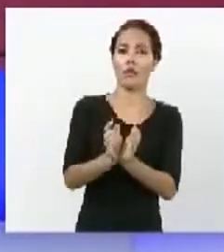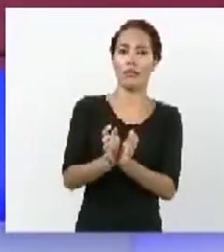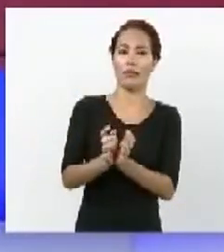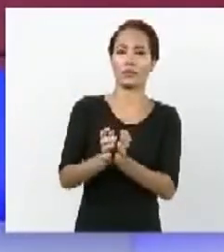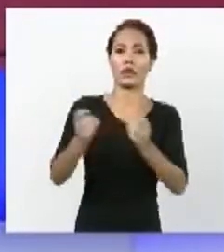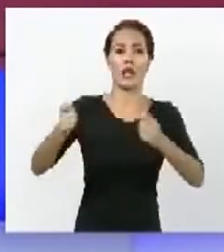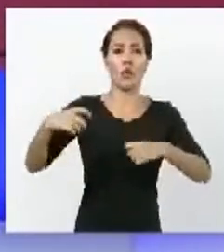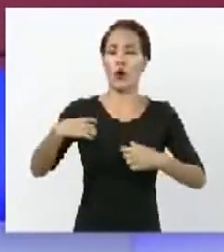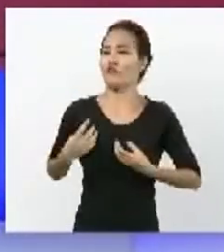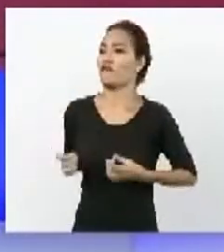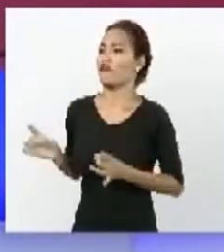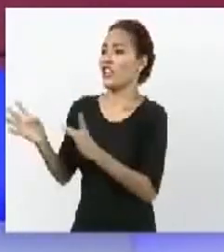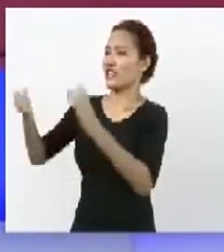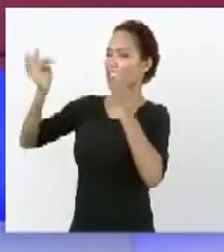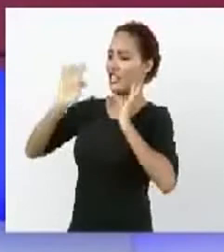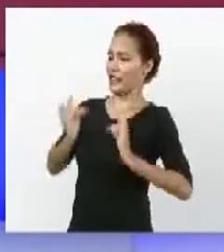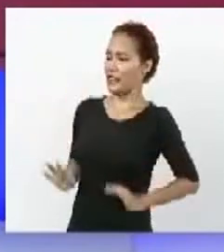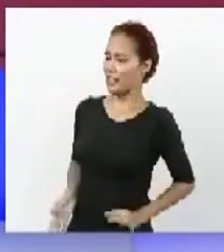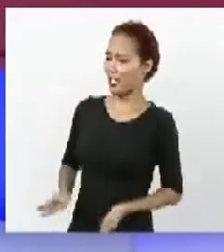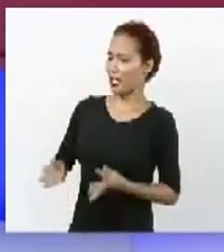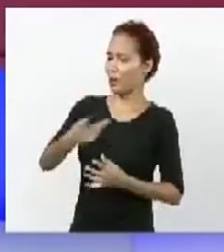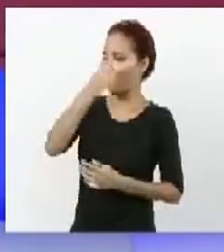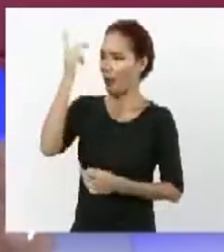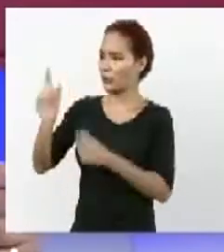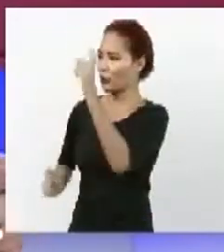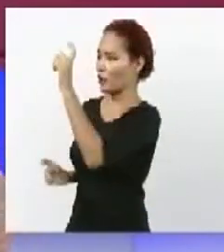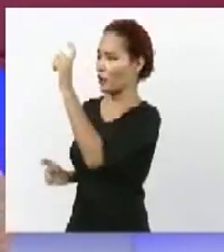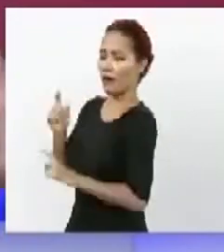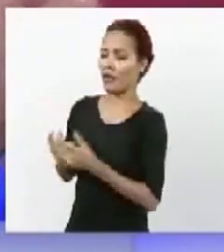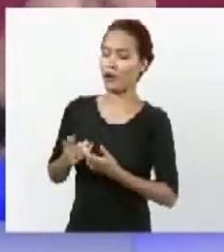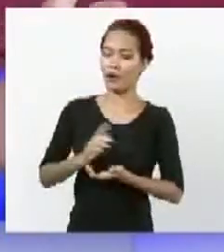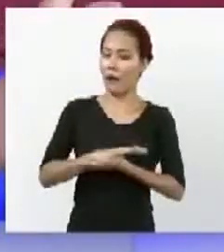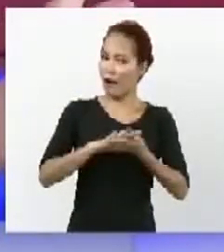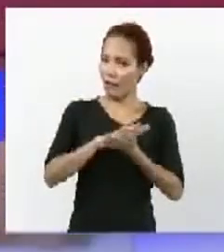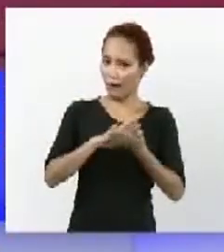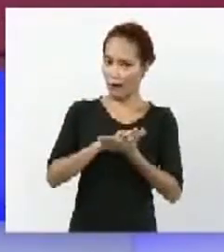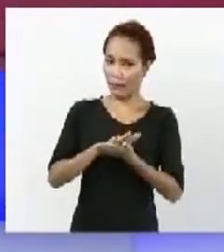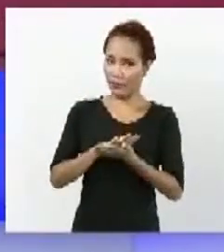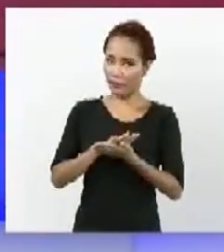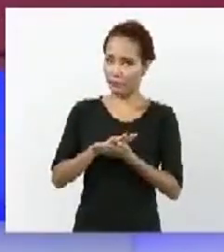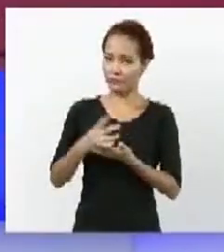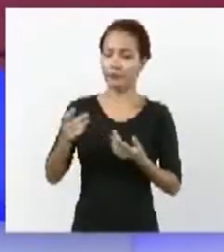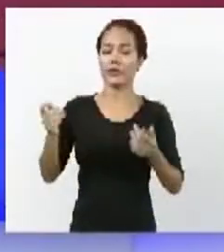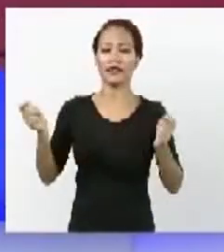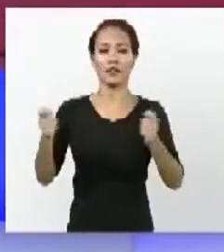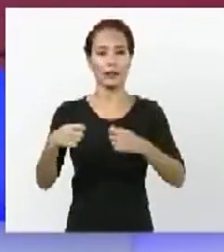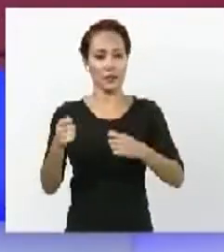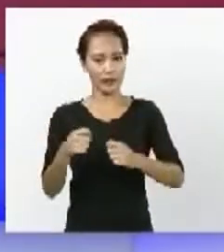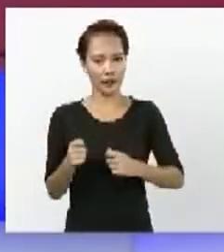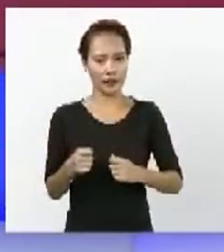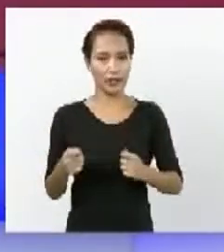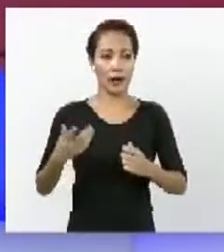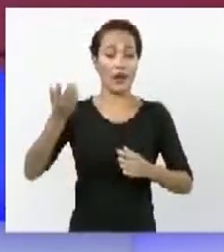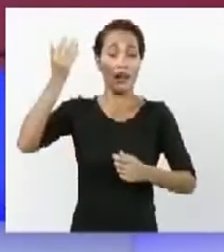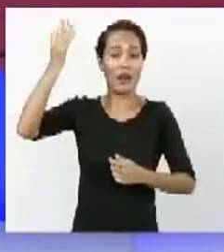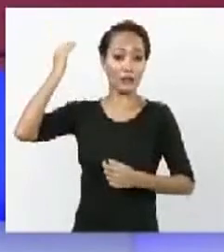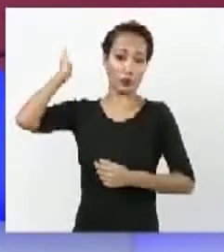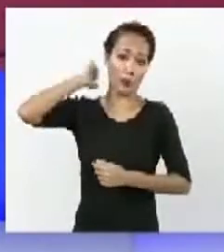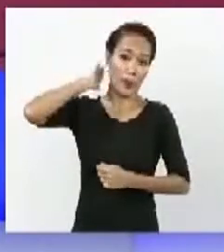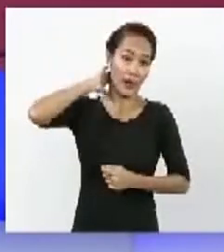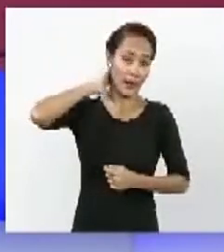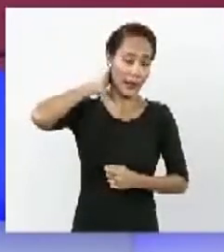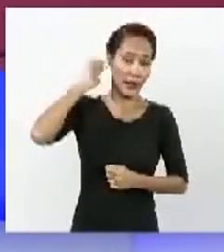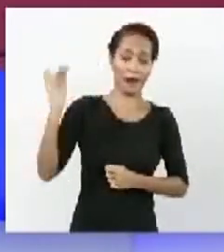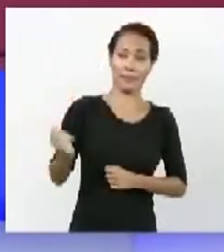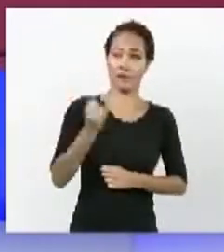políticos. E nós temos coragem para resolver. Quero dizer que Belém, há uns anos atrás, era tido como uma metrópole da Amazônia e hoje está atrás de Manaus